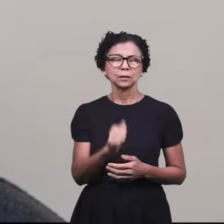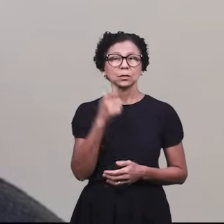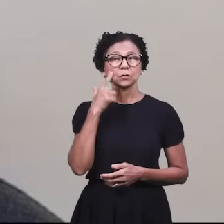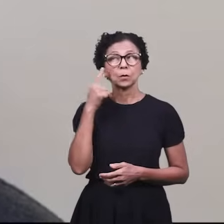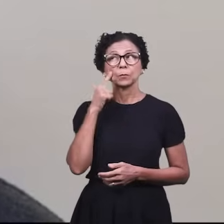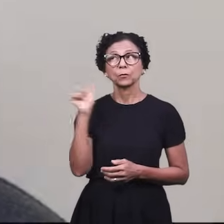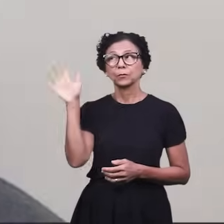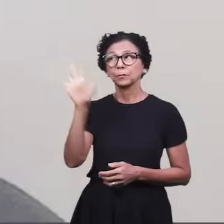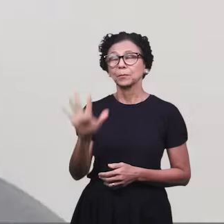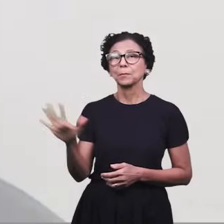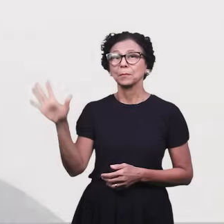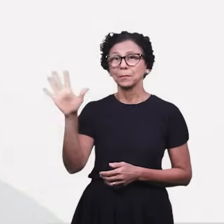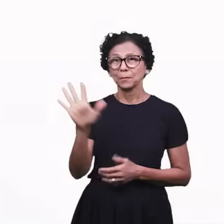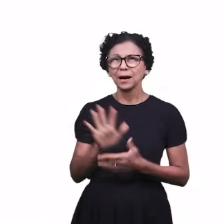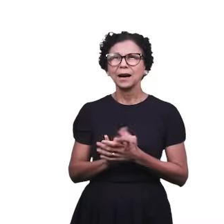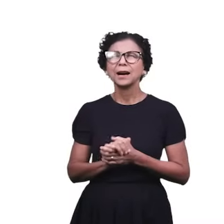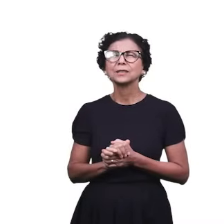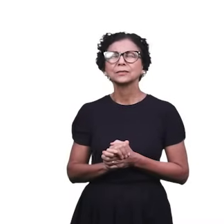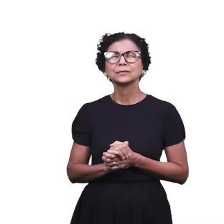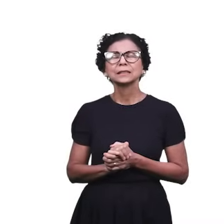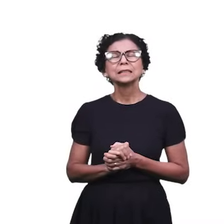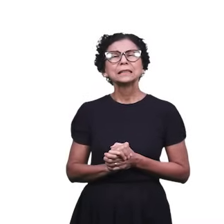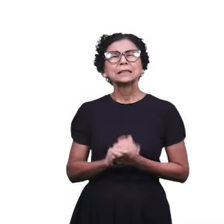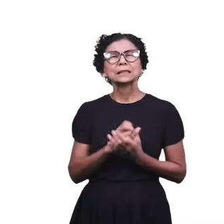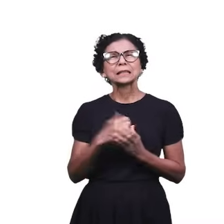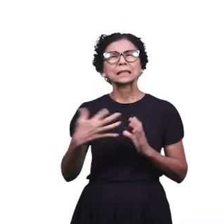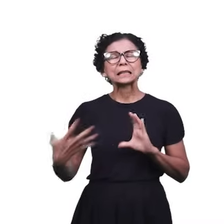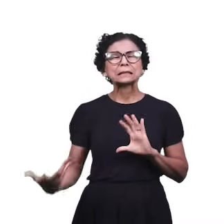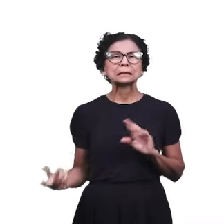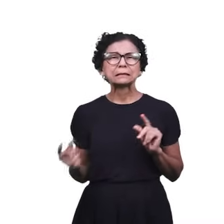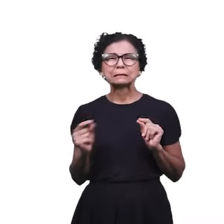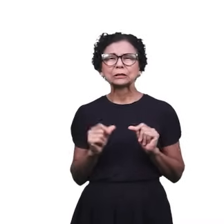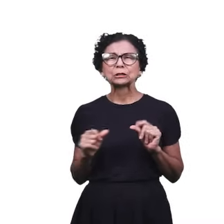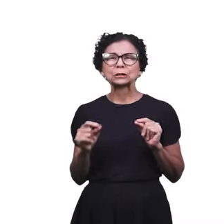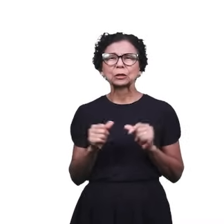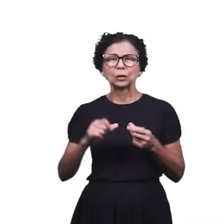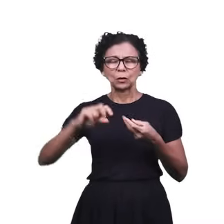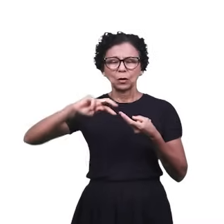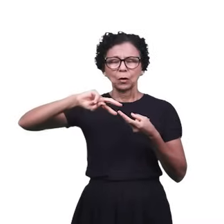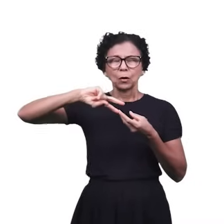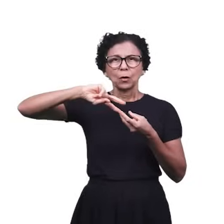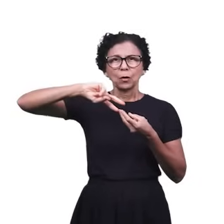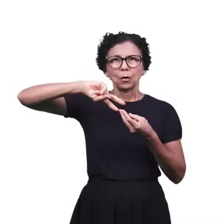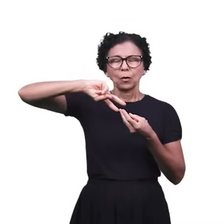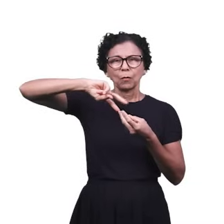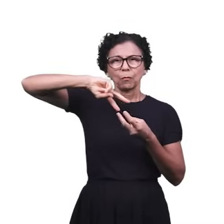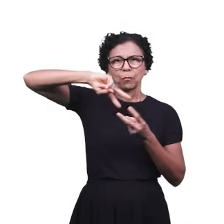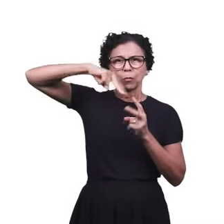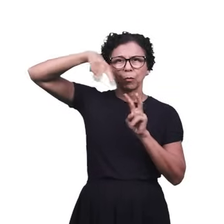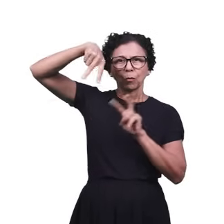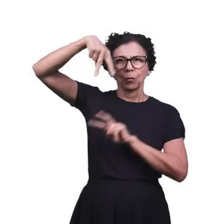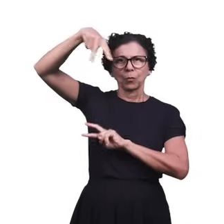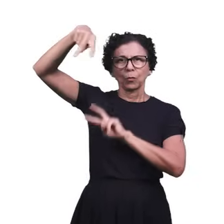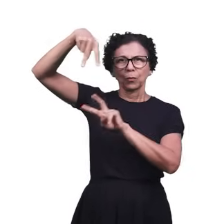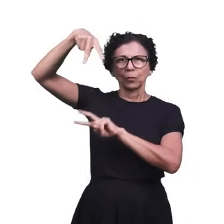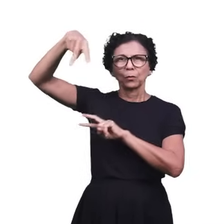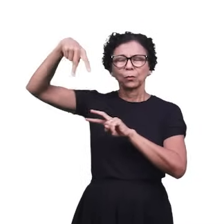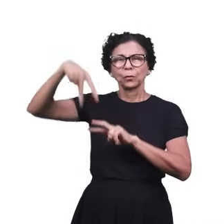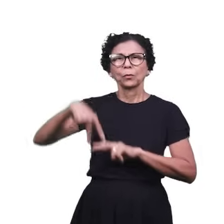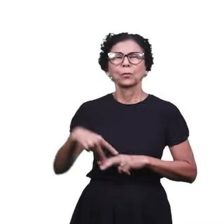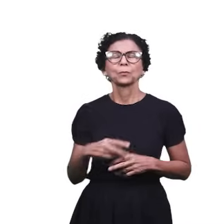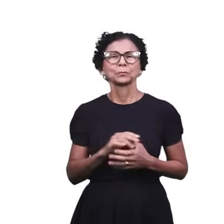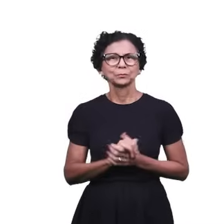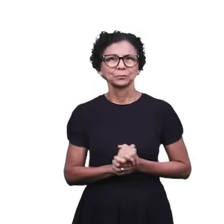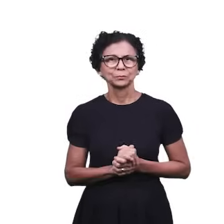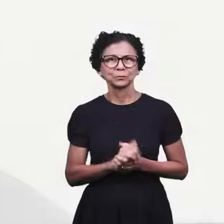que conforme nós podemos ver aqui na imagem, ele tem um aspecto de uma escada em